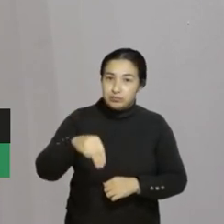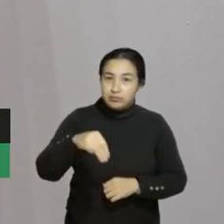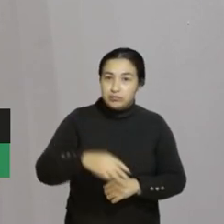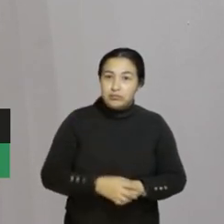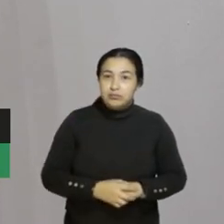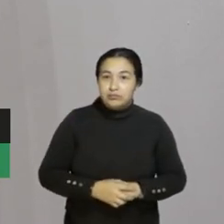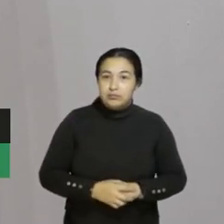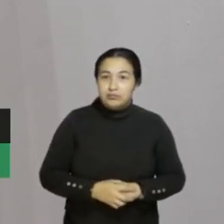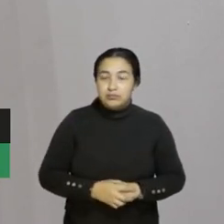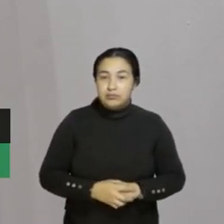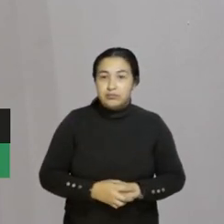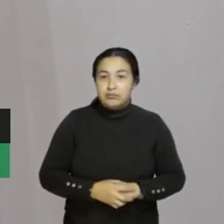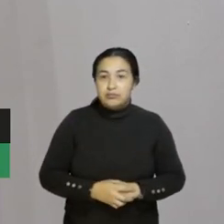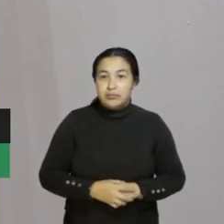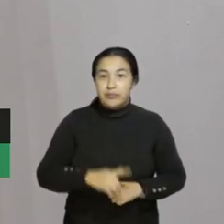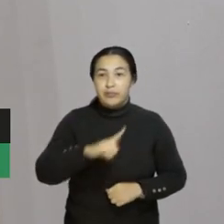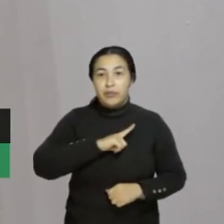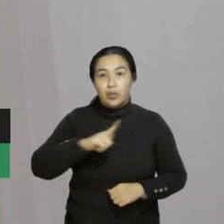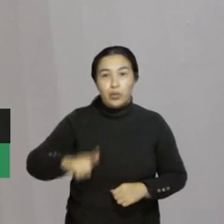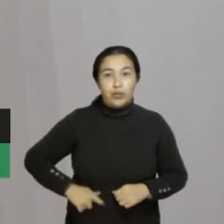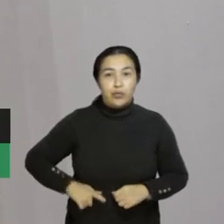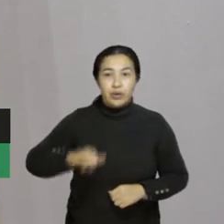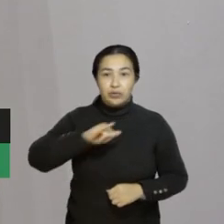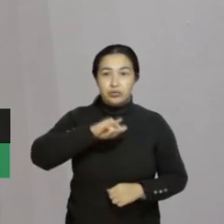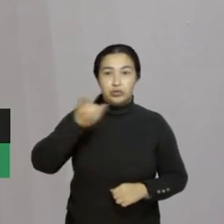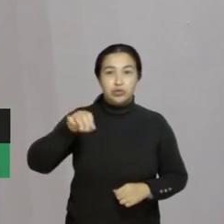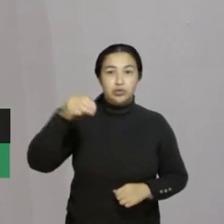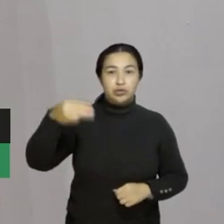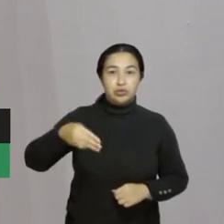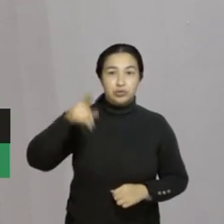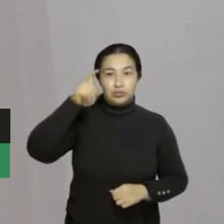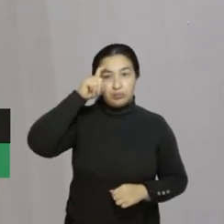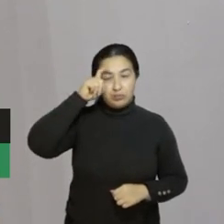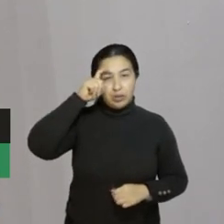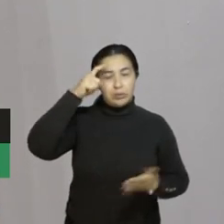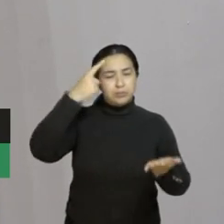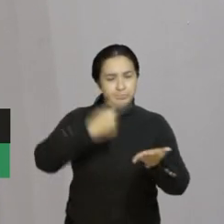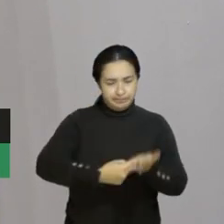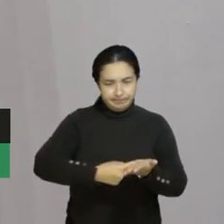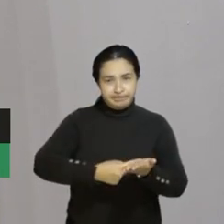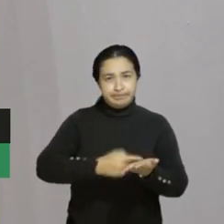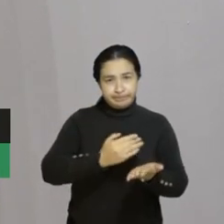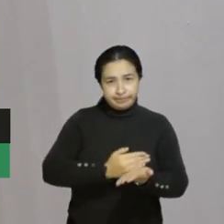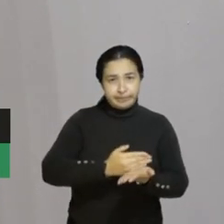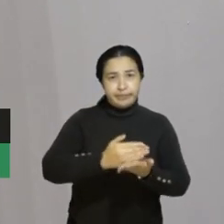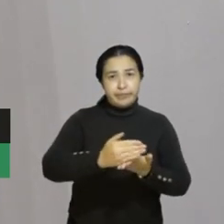governo Jorginho Melo se compromete a fazer a dragagem e a recuperar